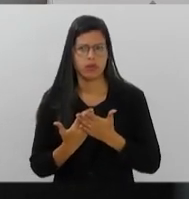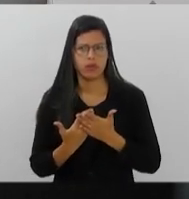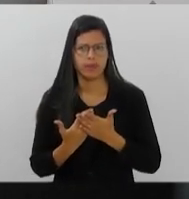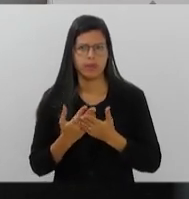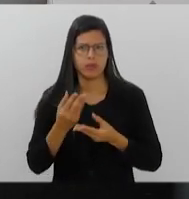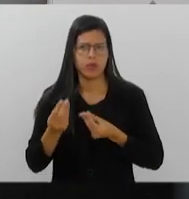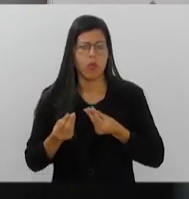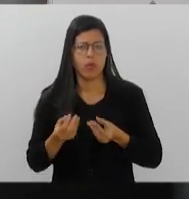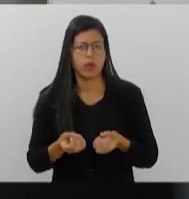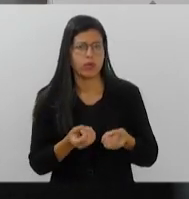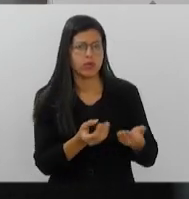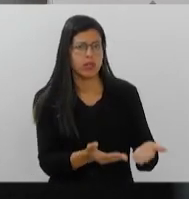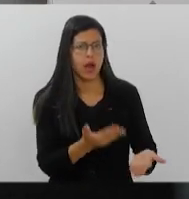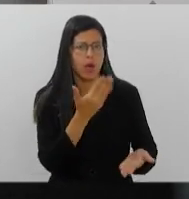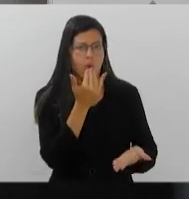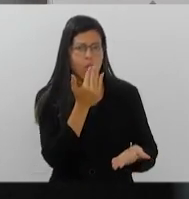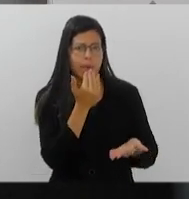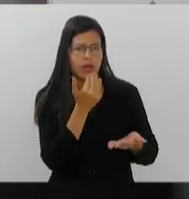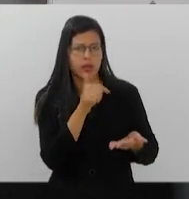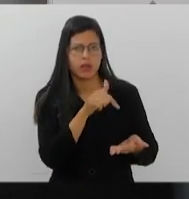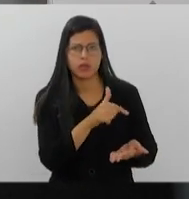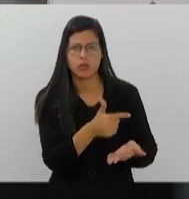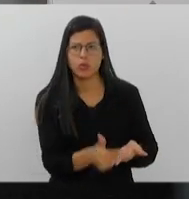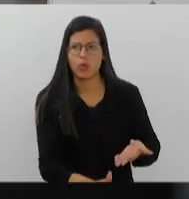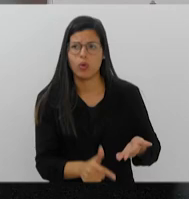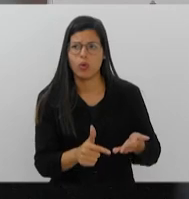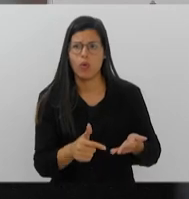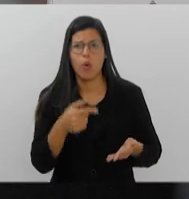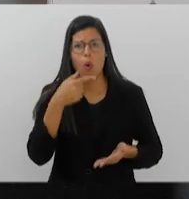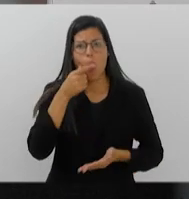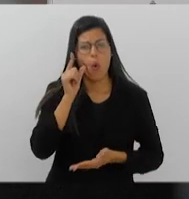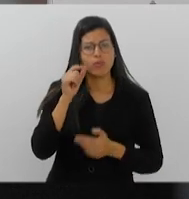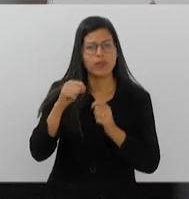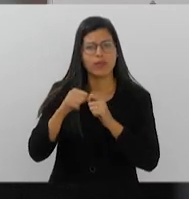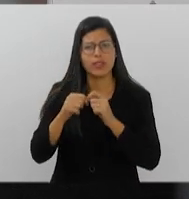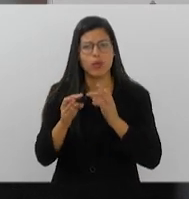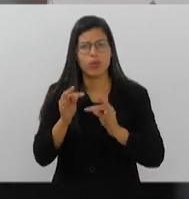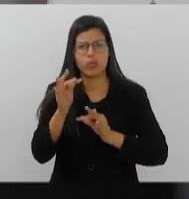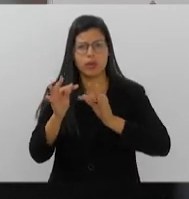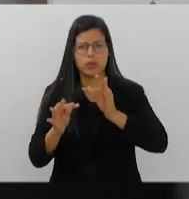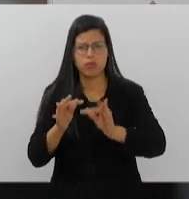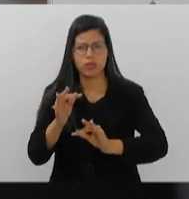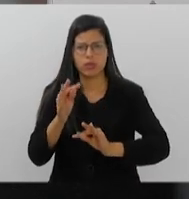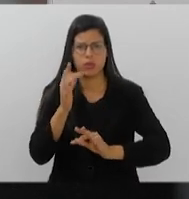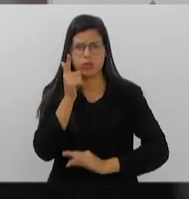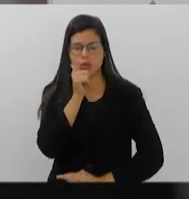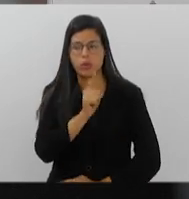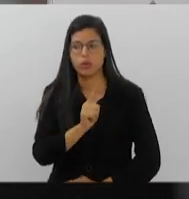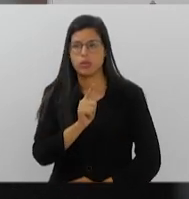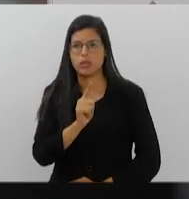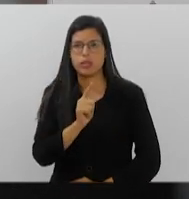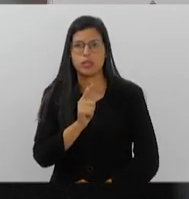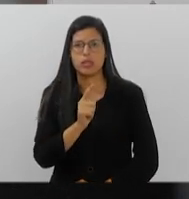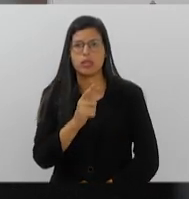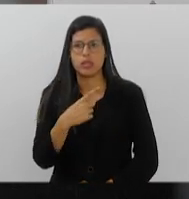dar comida para ele de novo, se ontem ele estava fazendo tratamento e ele conseguia ter um pouco menos de